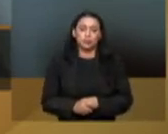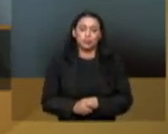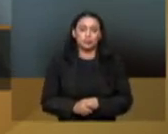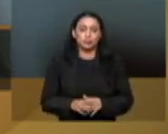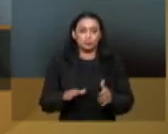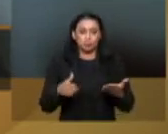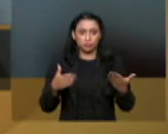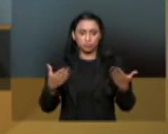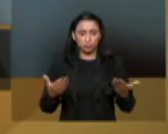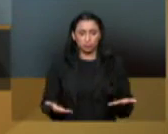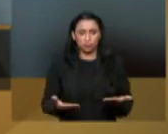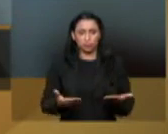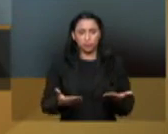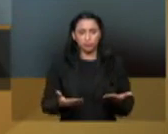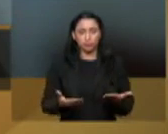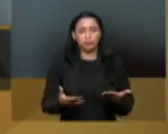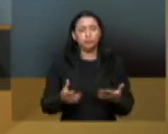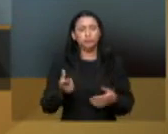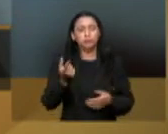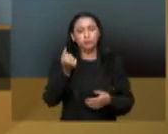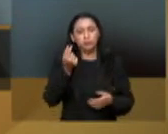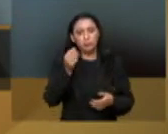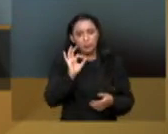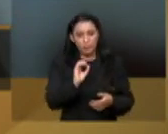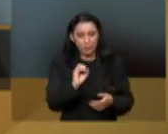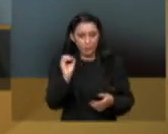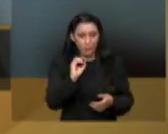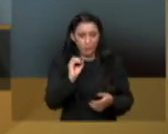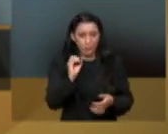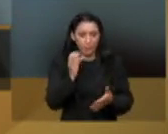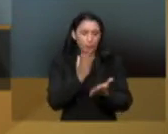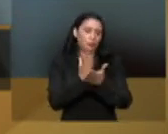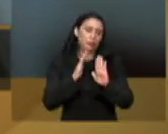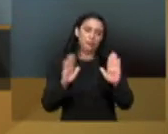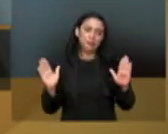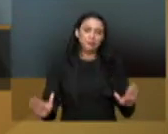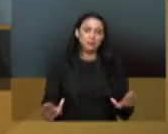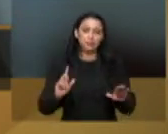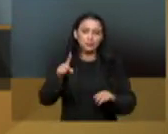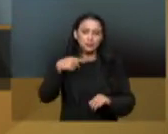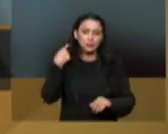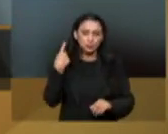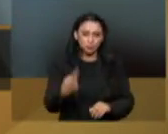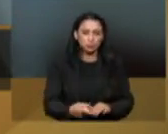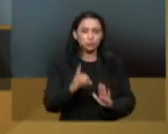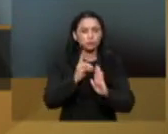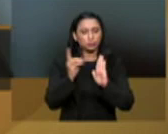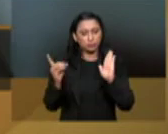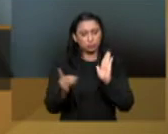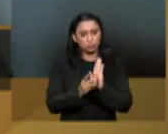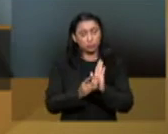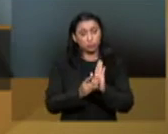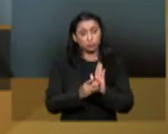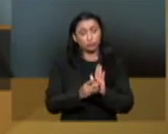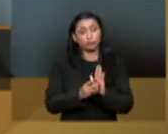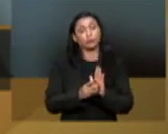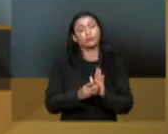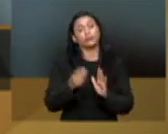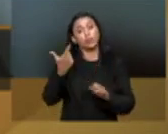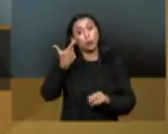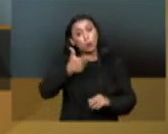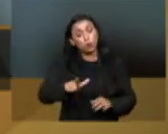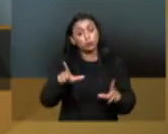portanto, de gozar das alíquotas zero. Mas poucos dias depois, outro decreto, o decreto